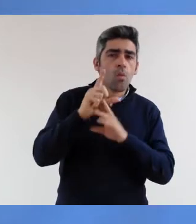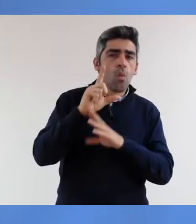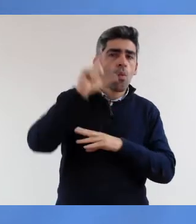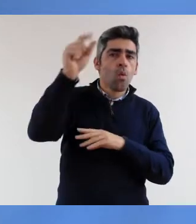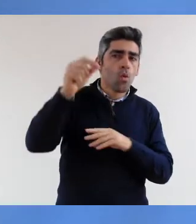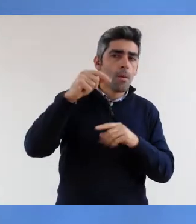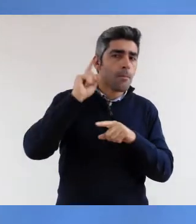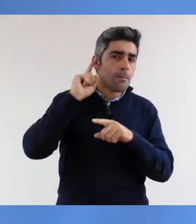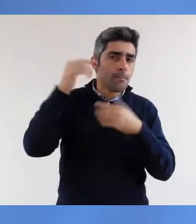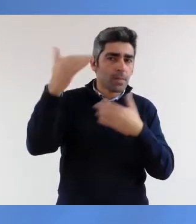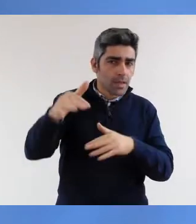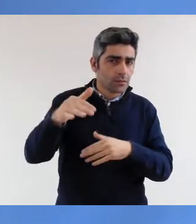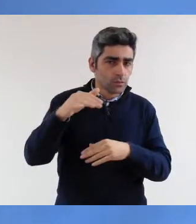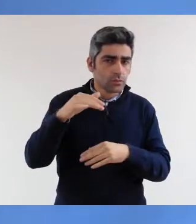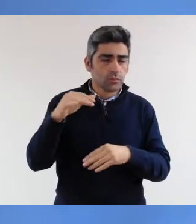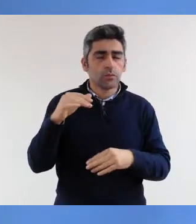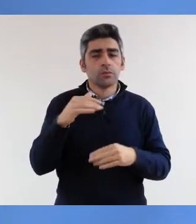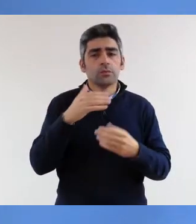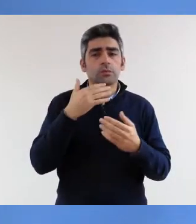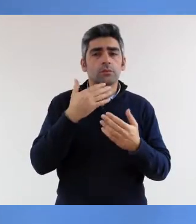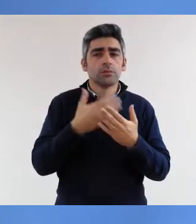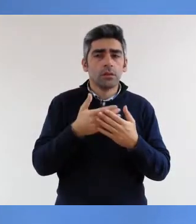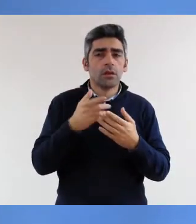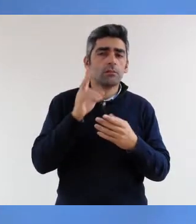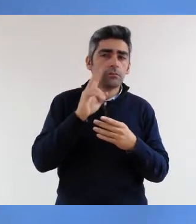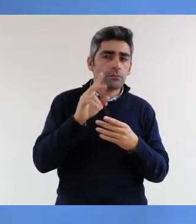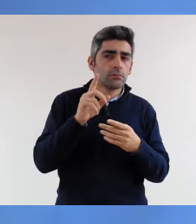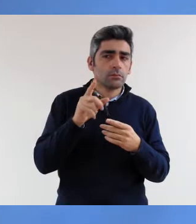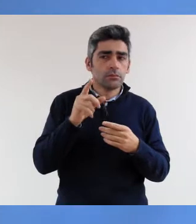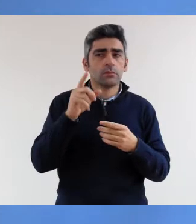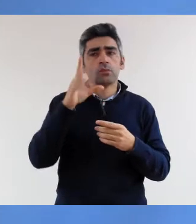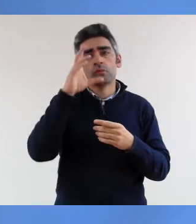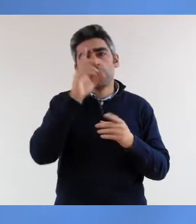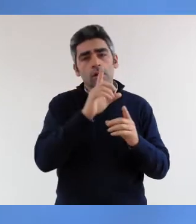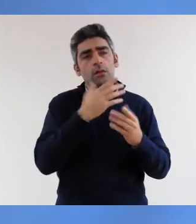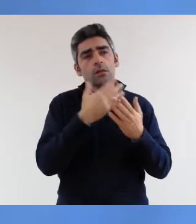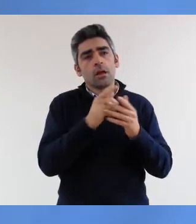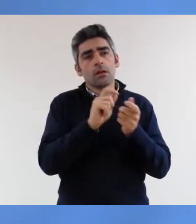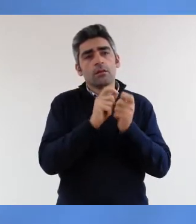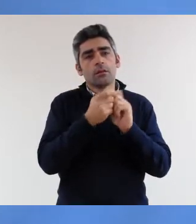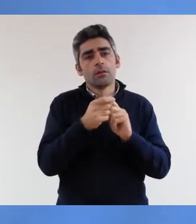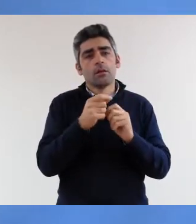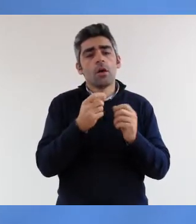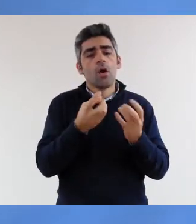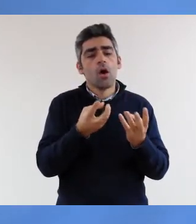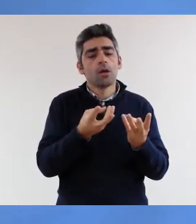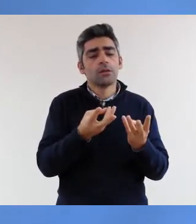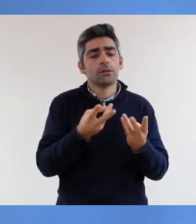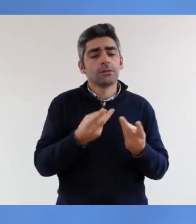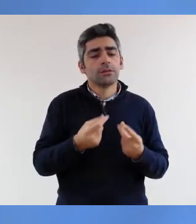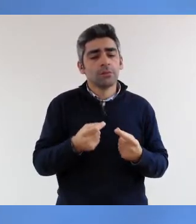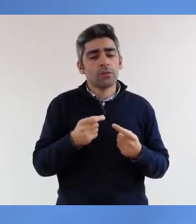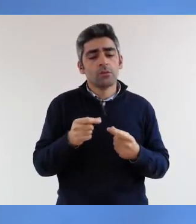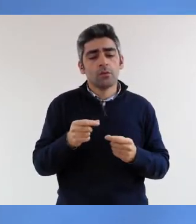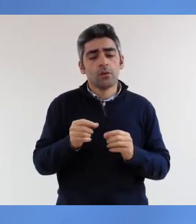médio longo prazo o que em tempo de desastre desestatização acabou por converter